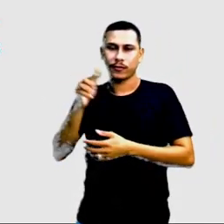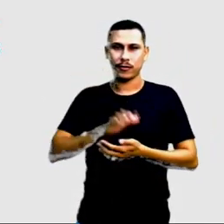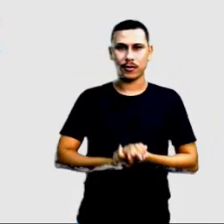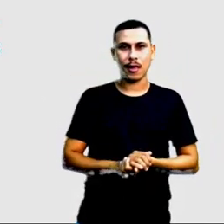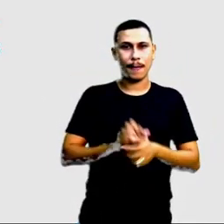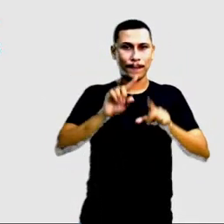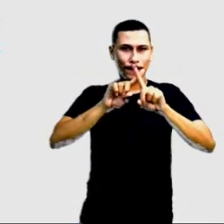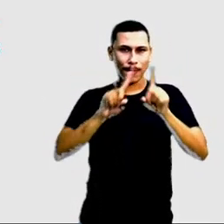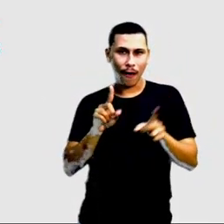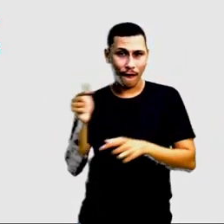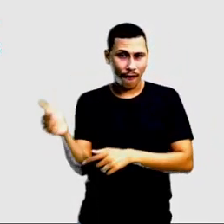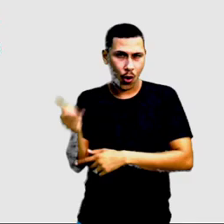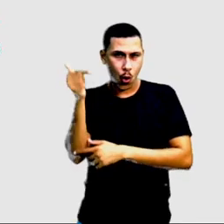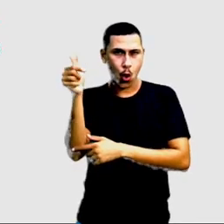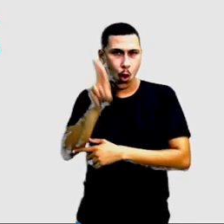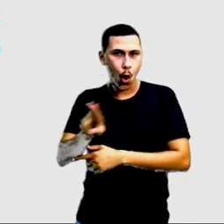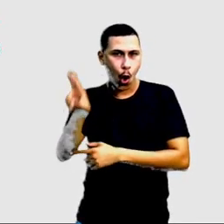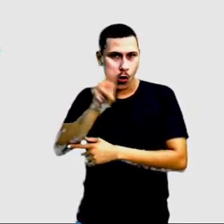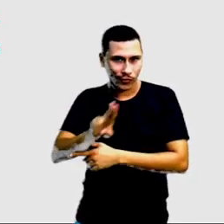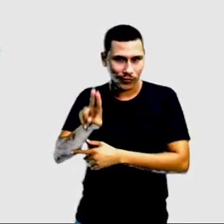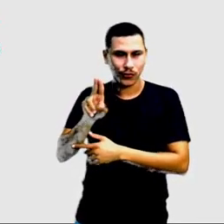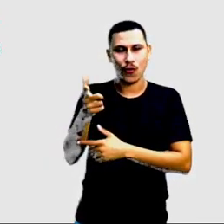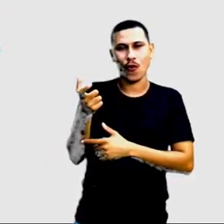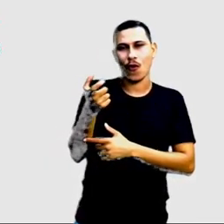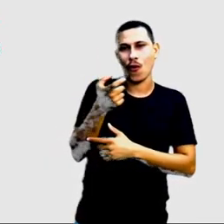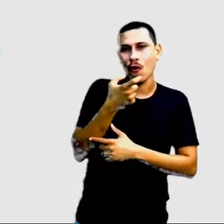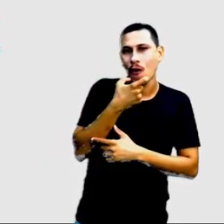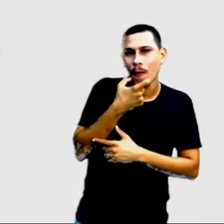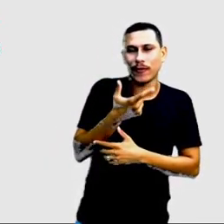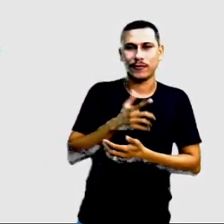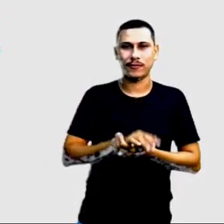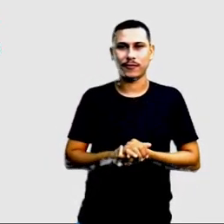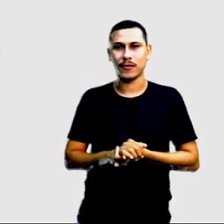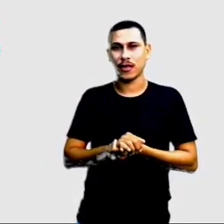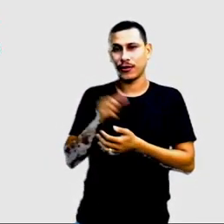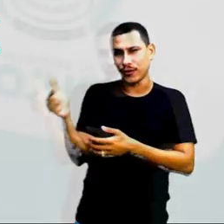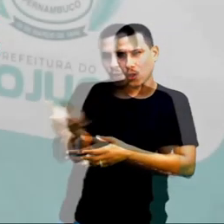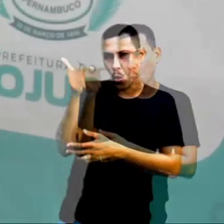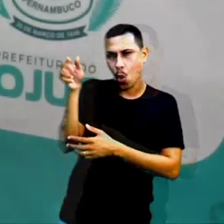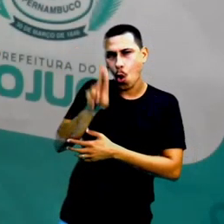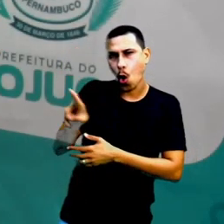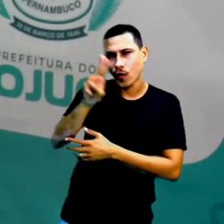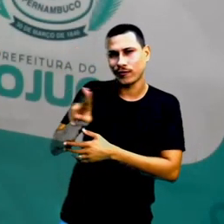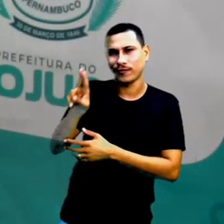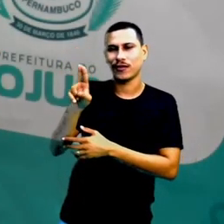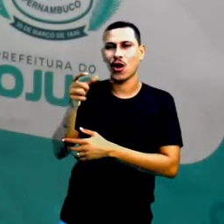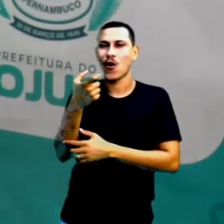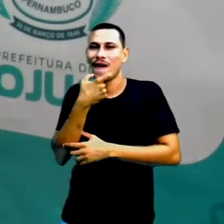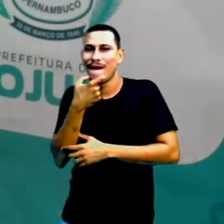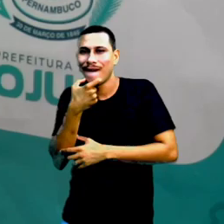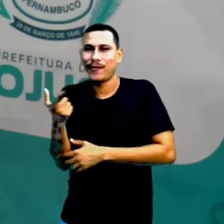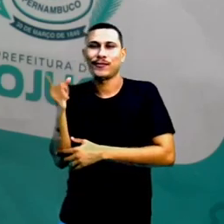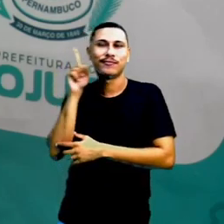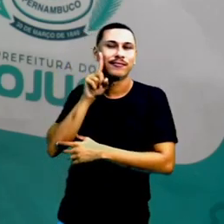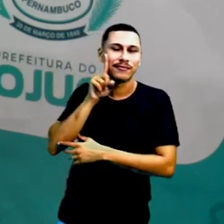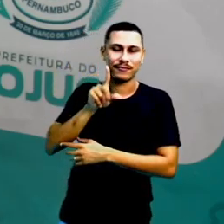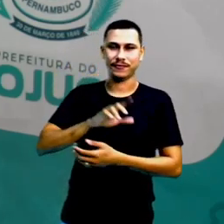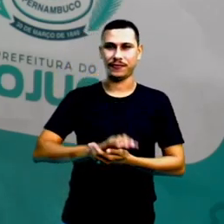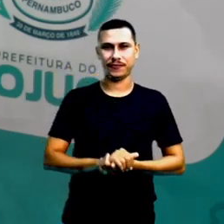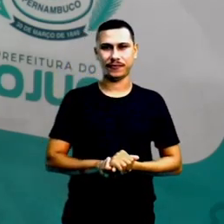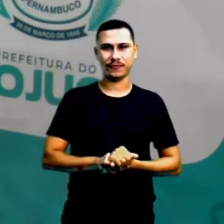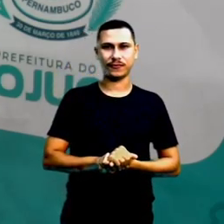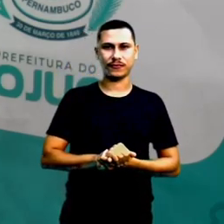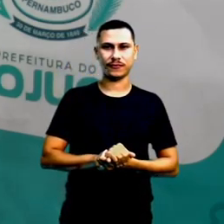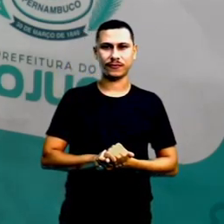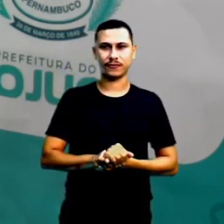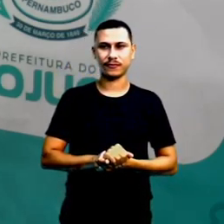vamos utilizar mais no inglês britânico e o movies no inglês lá americano, ok?